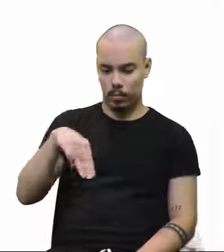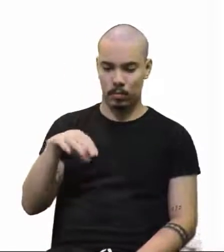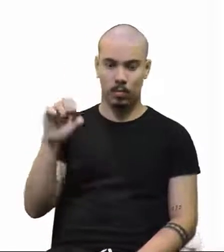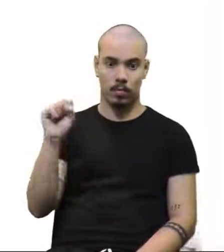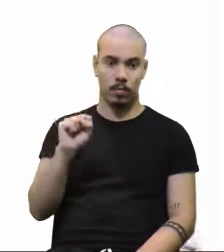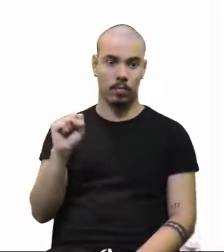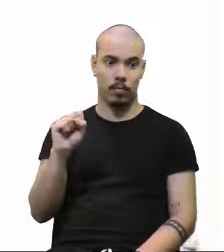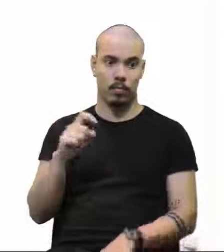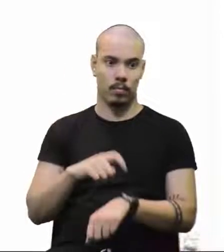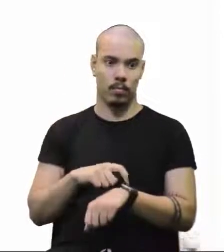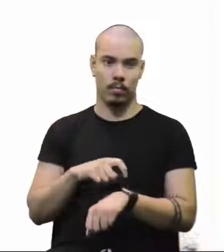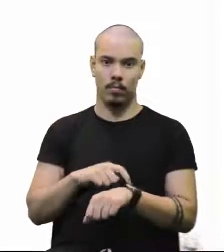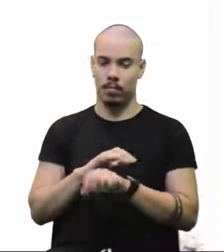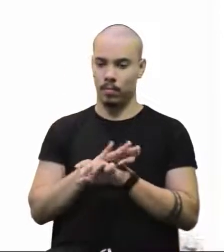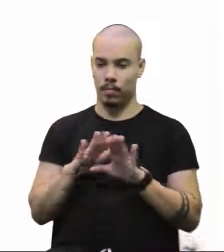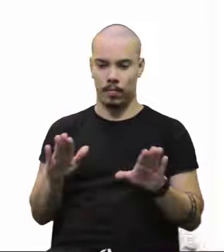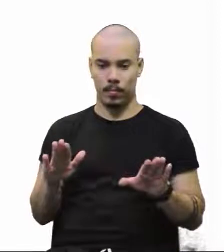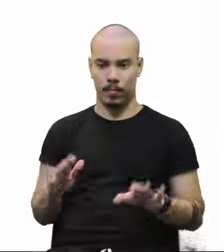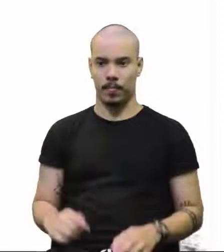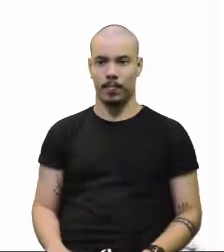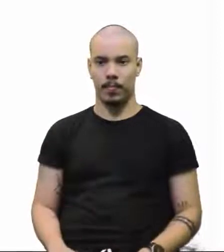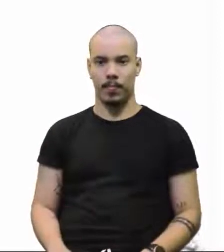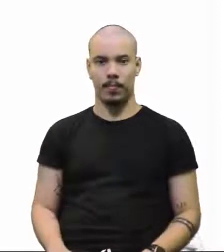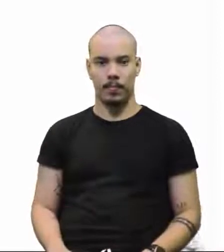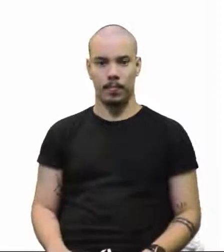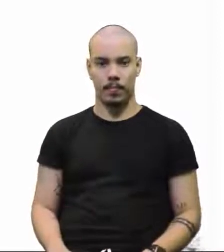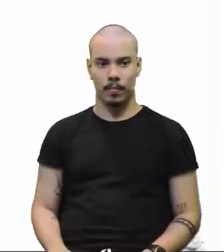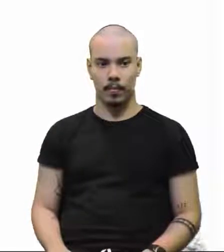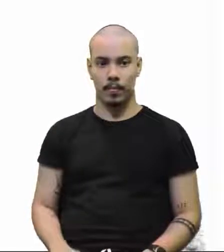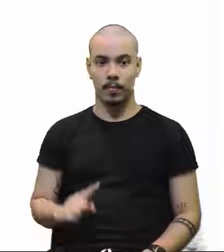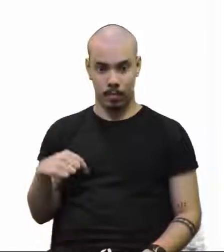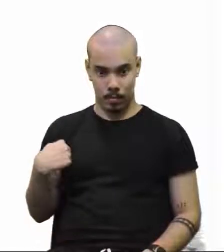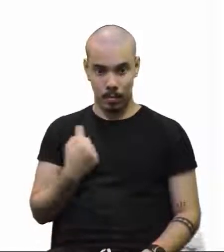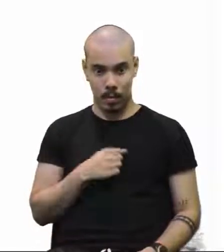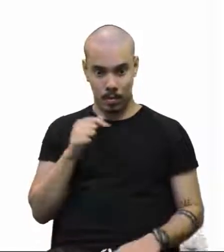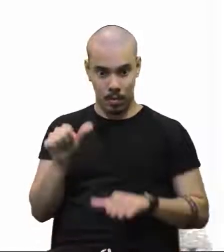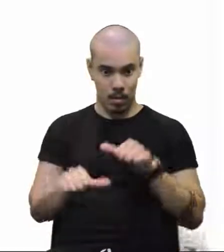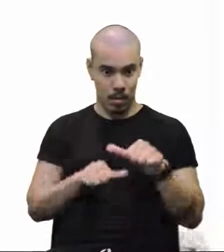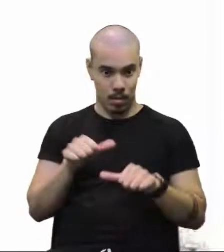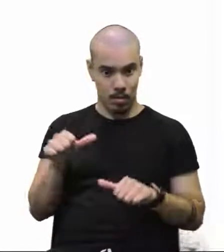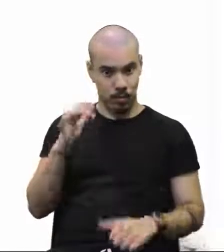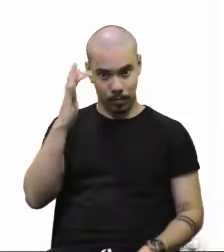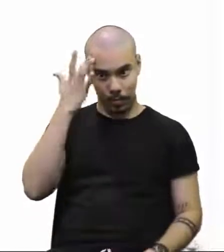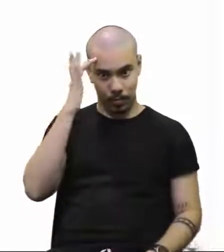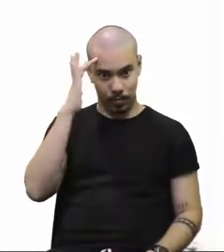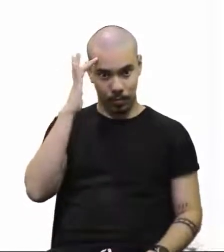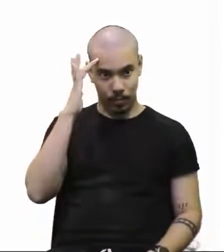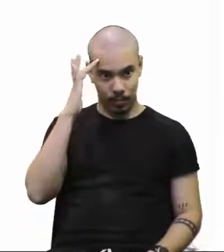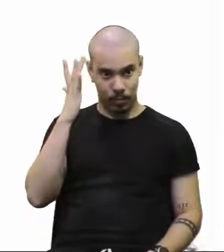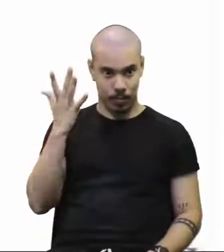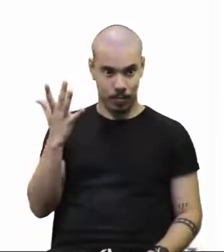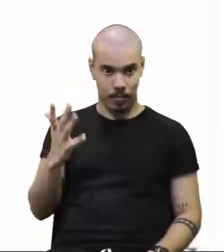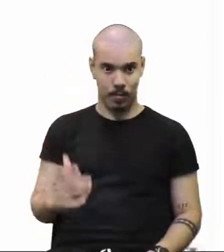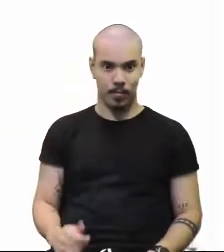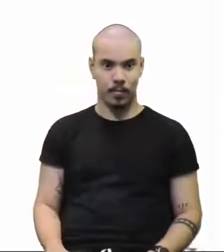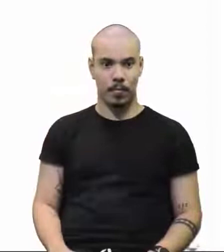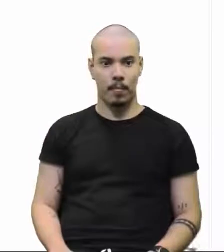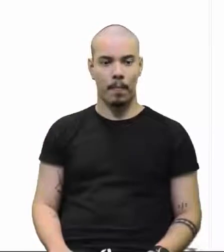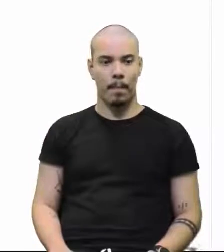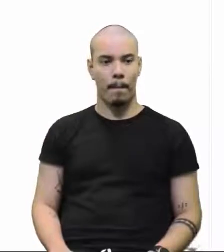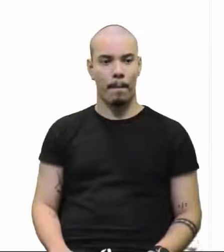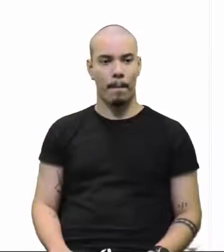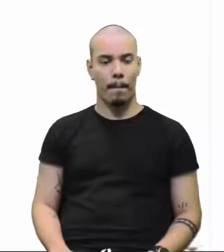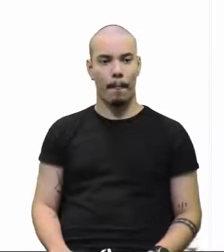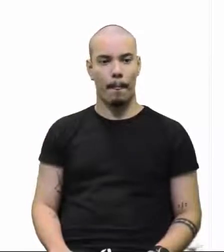20 centímetros por segundo. Será que a gente vai transformar algumas coisas aí? Eu acho, né? Com